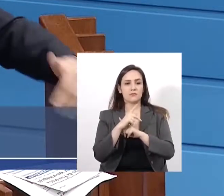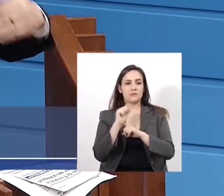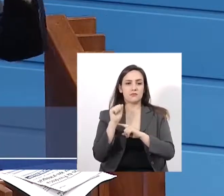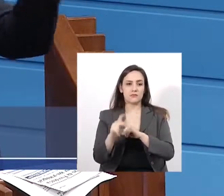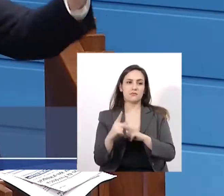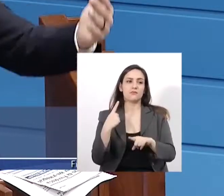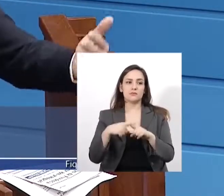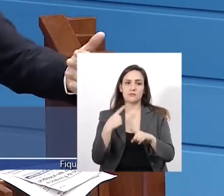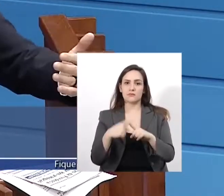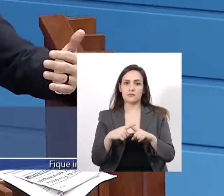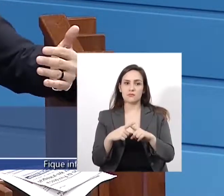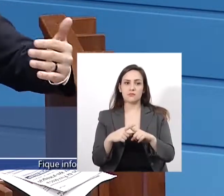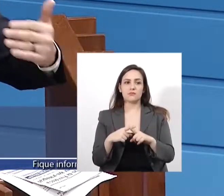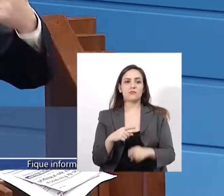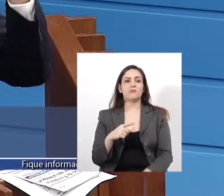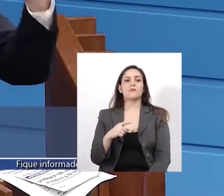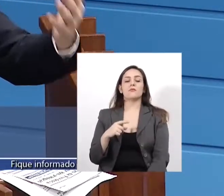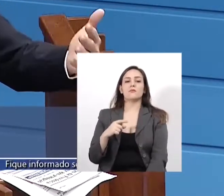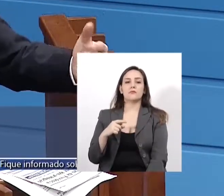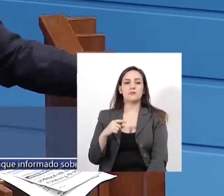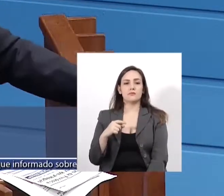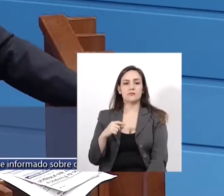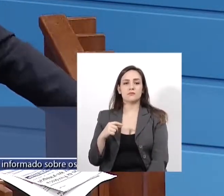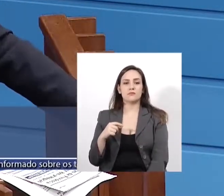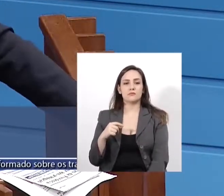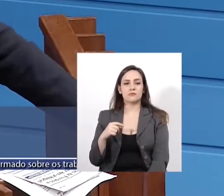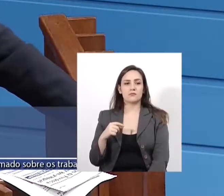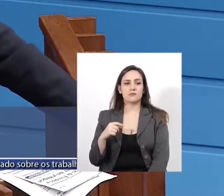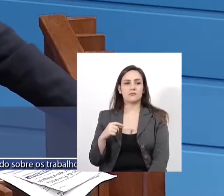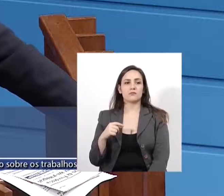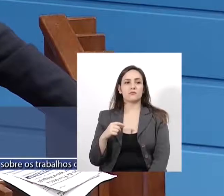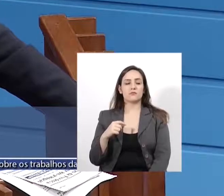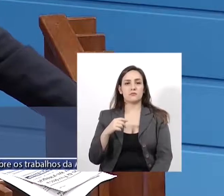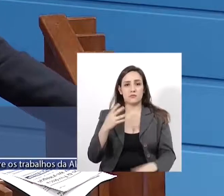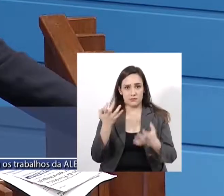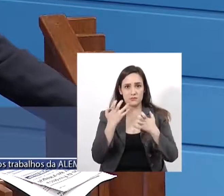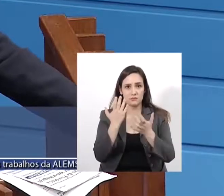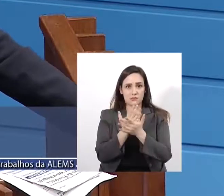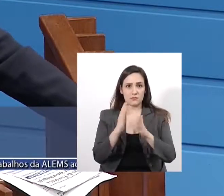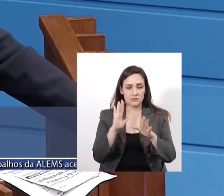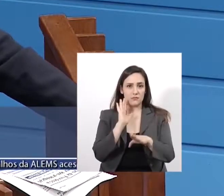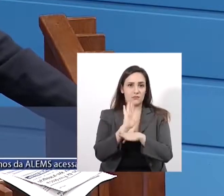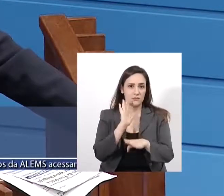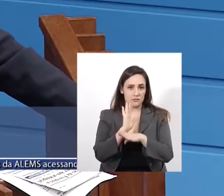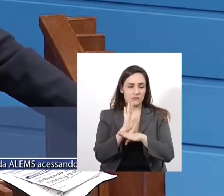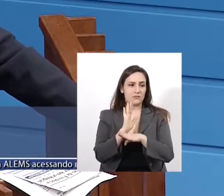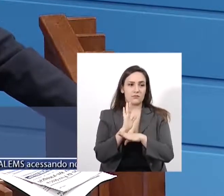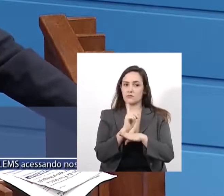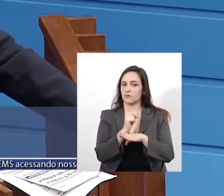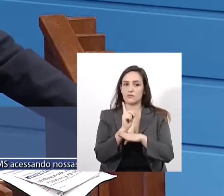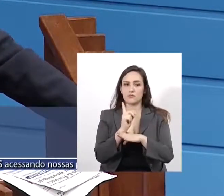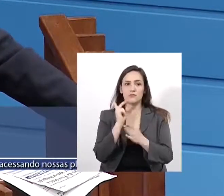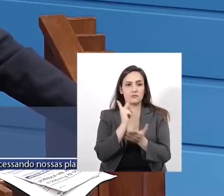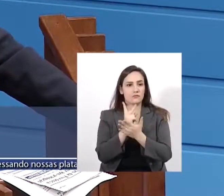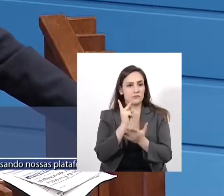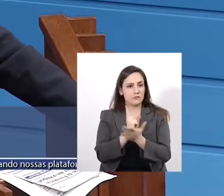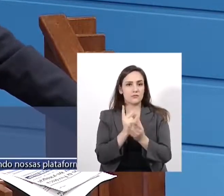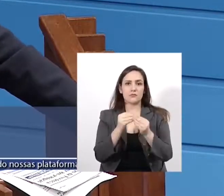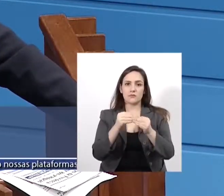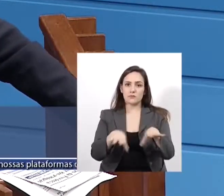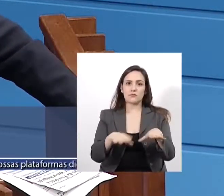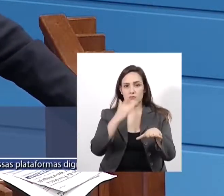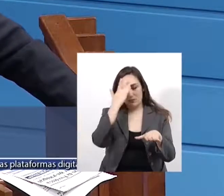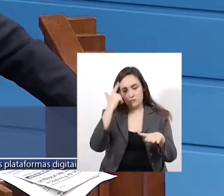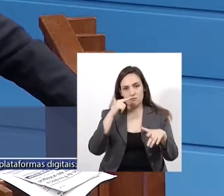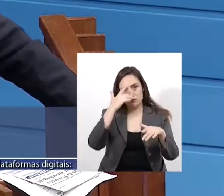invés de falar de combater privilégios, ela sempre foi uma reforma que veio